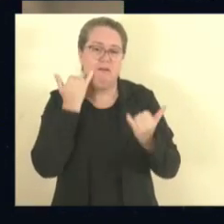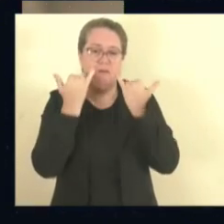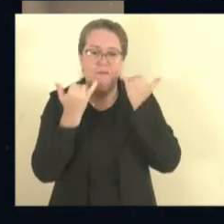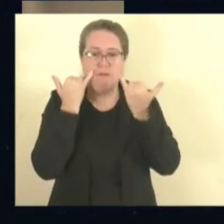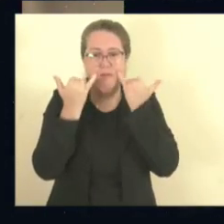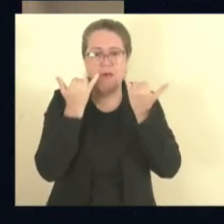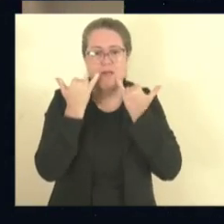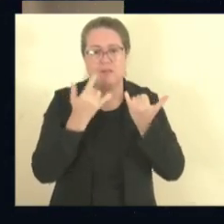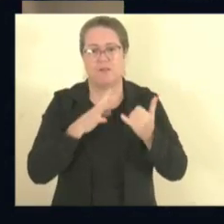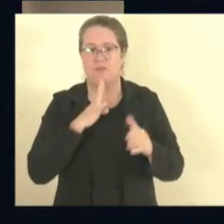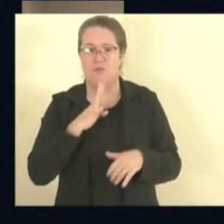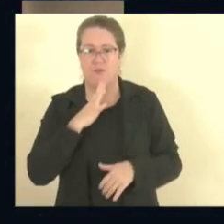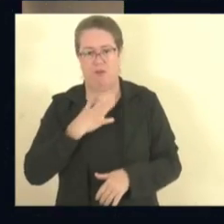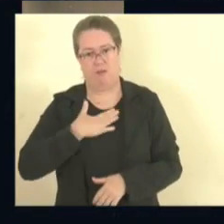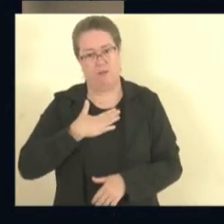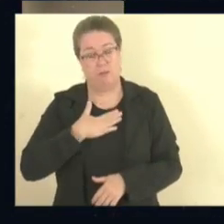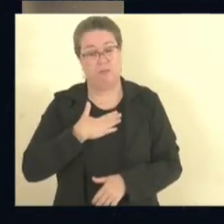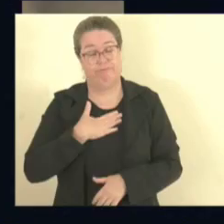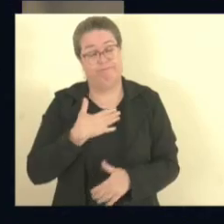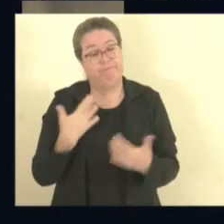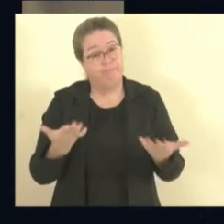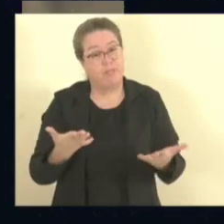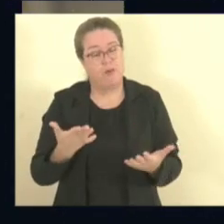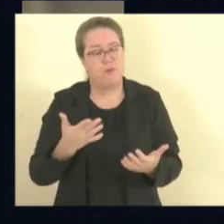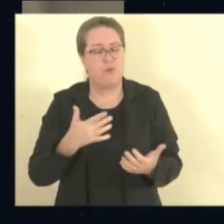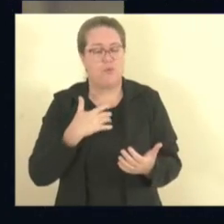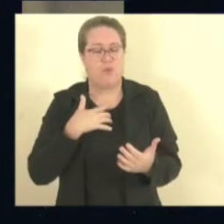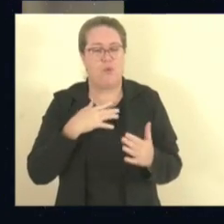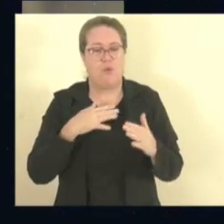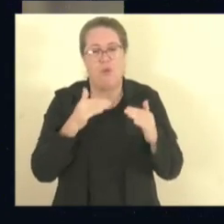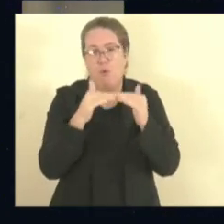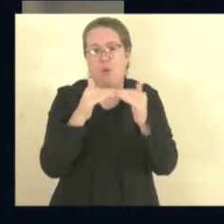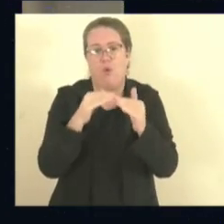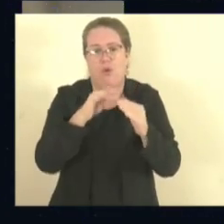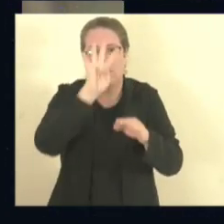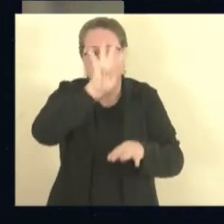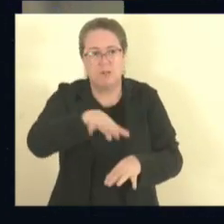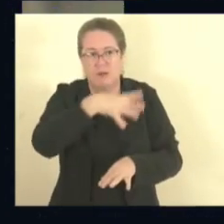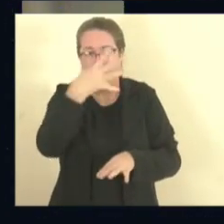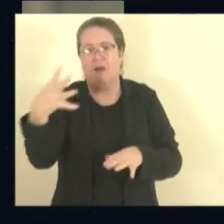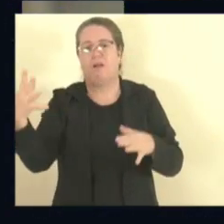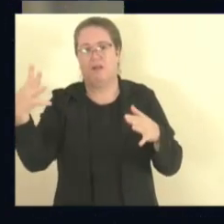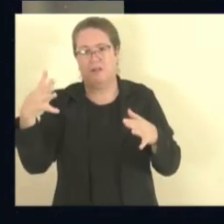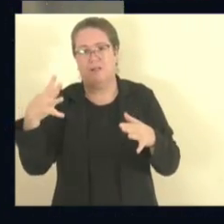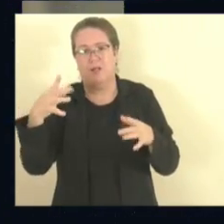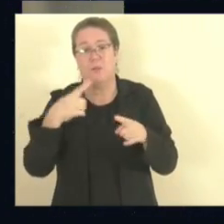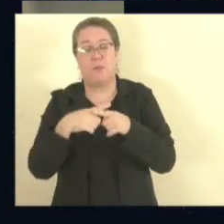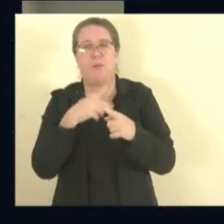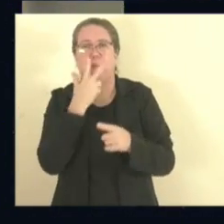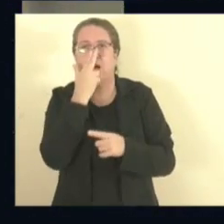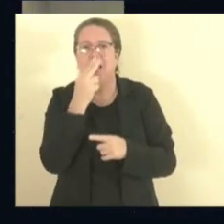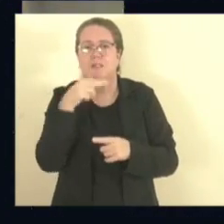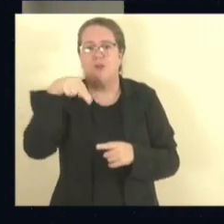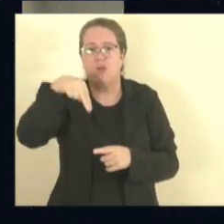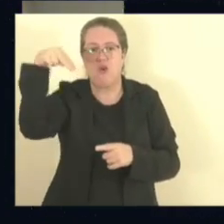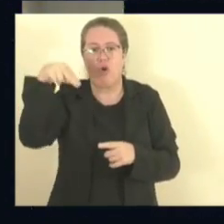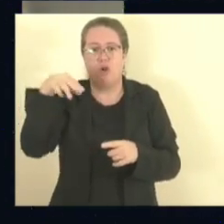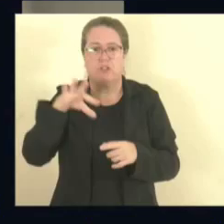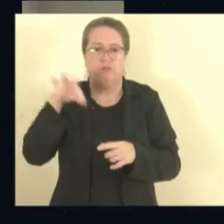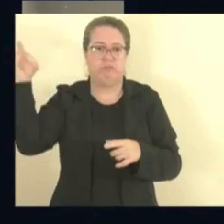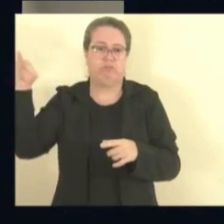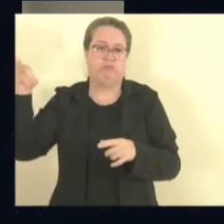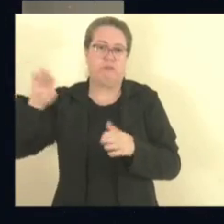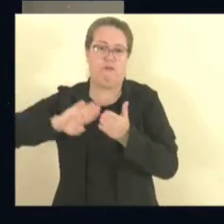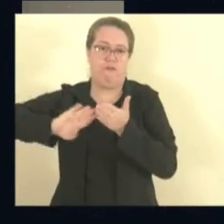financiamento e por não concordar com essa planilha de localidade aqui, excluindo o norte do estado, eu quero aqui deixar claro o meu